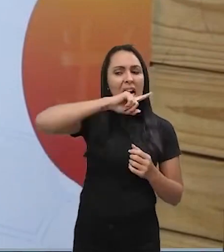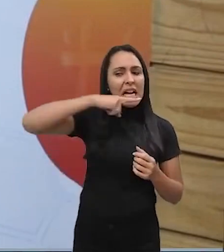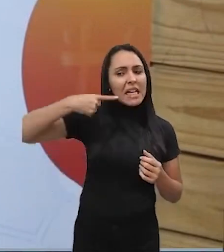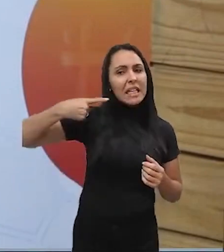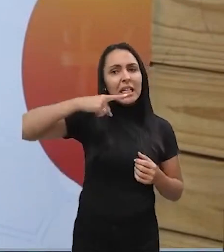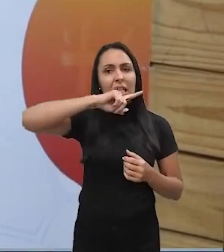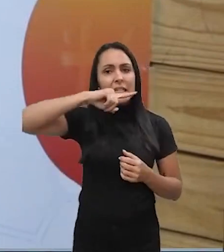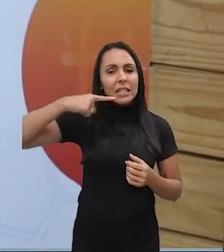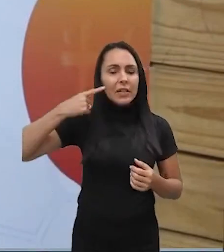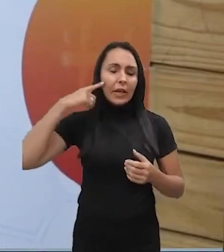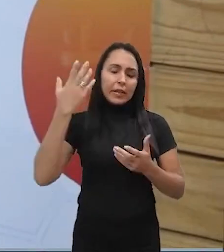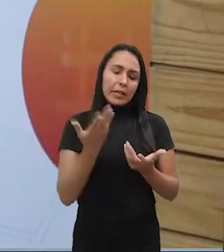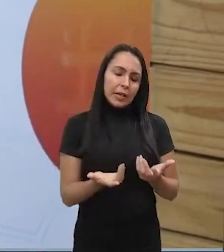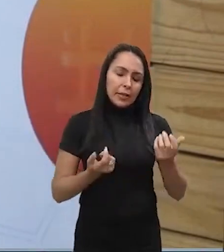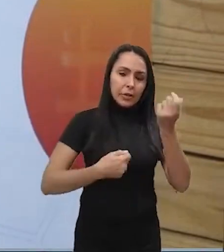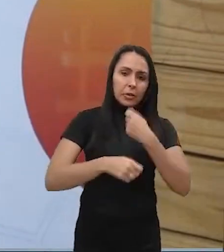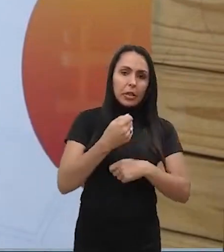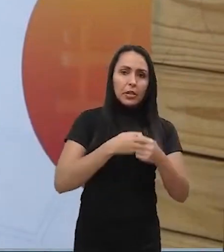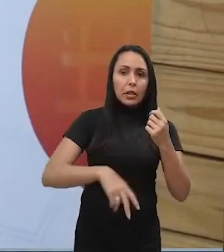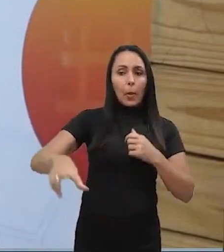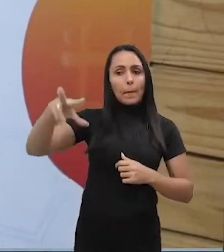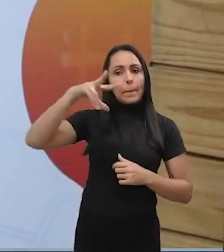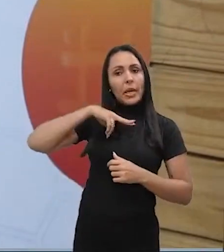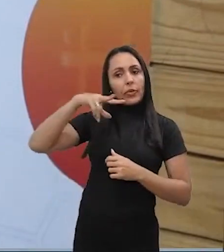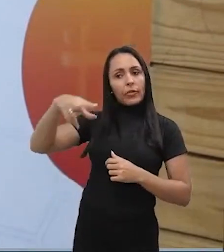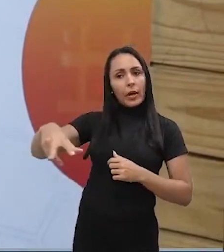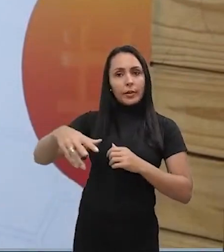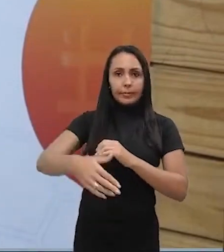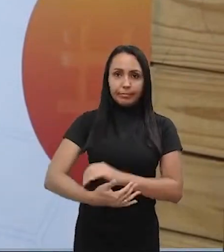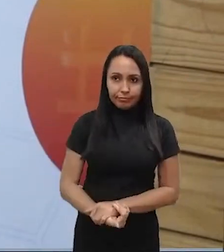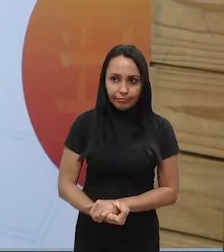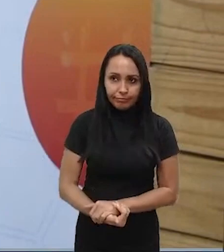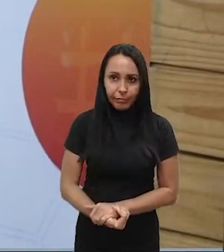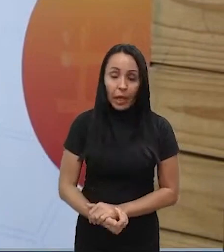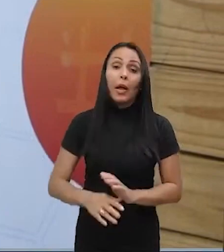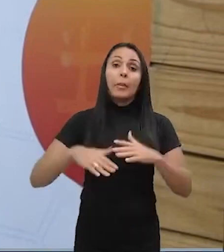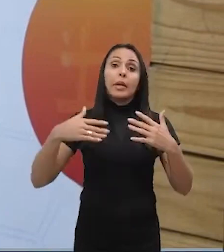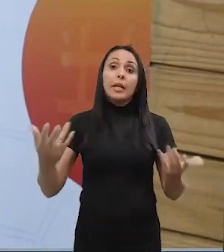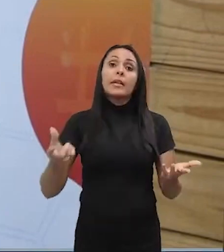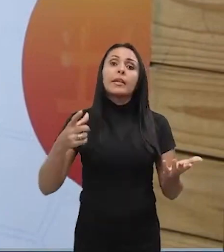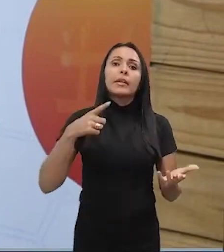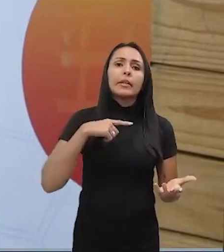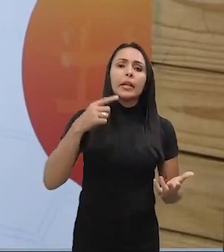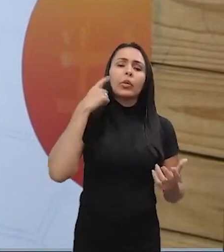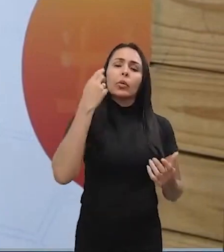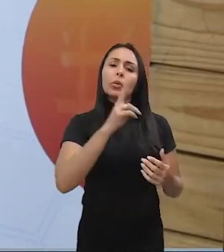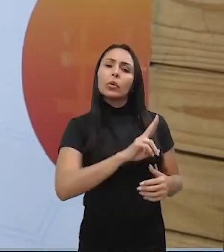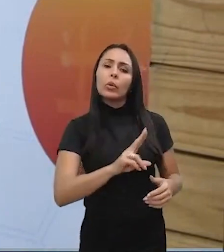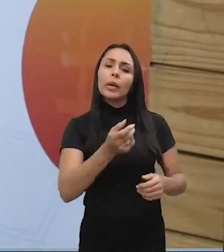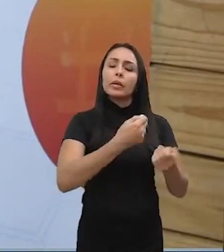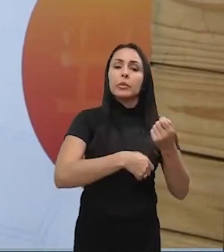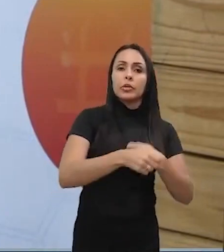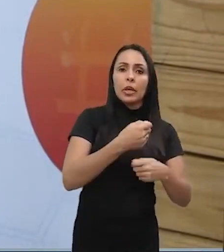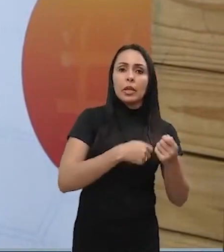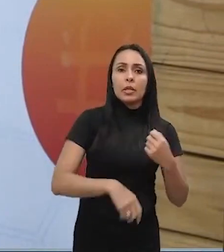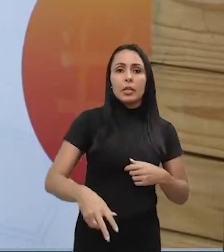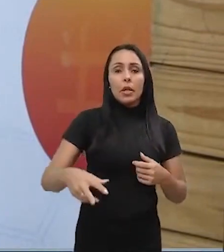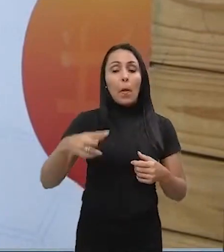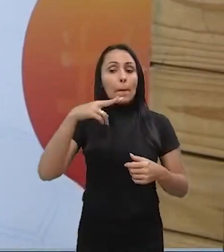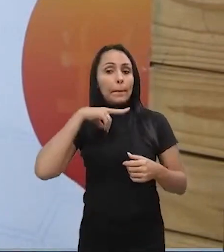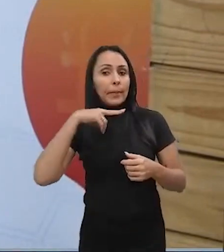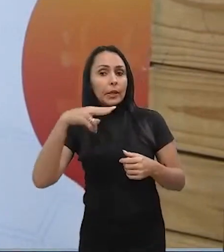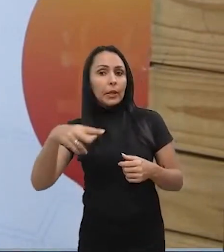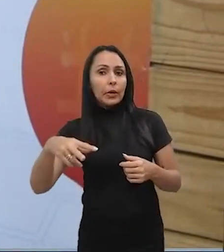a administração começa a ser privada. Entenda que, apesar de se ter um nome chamado administração